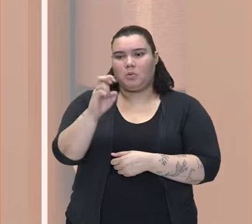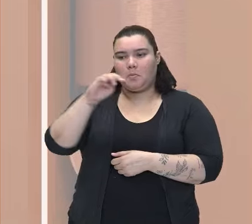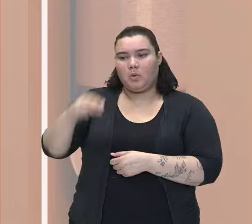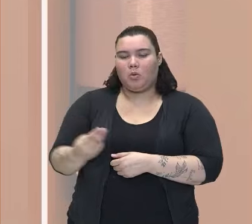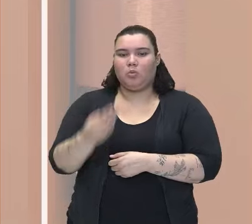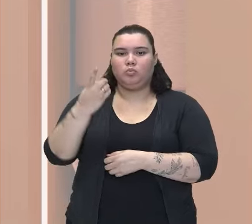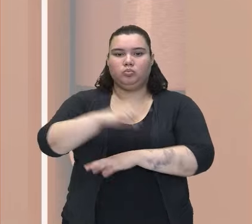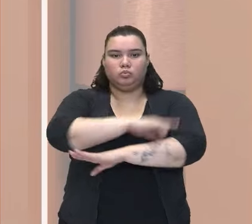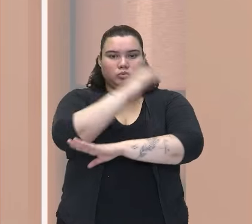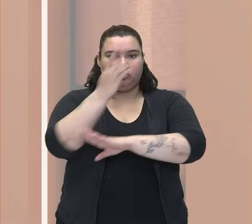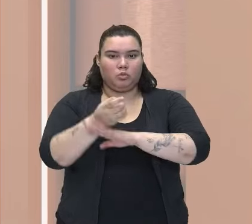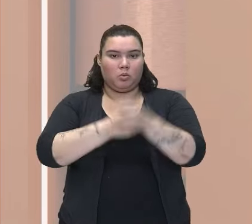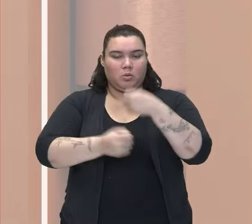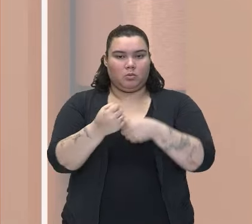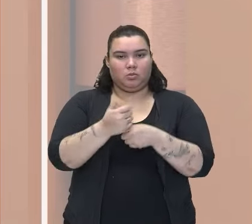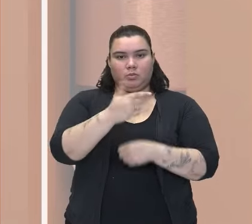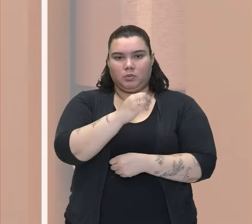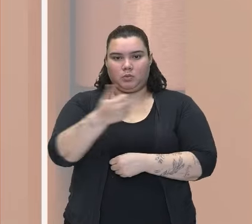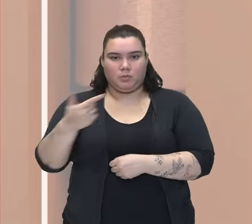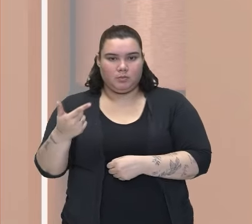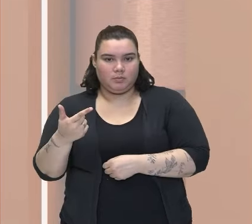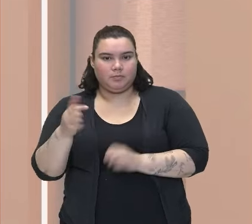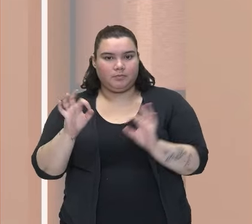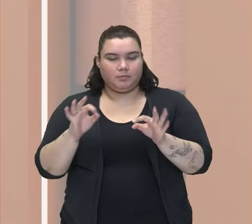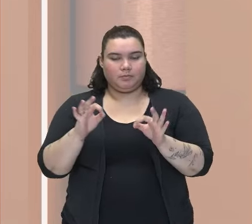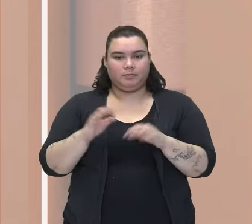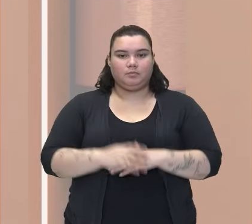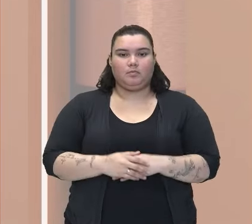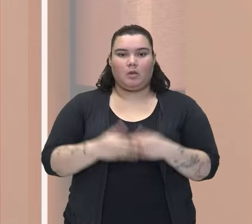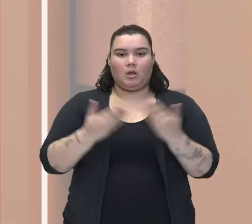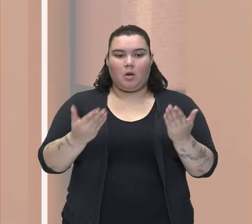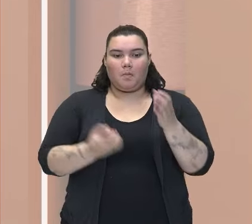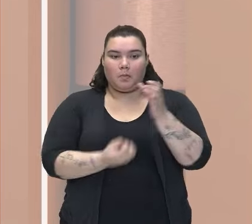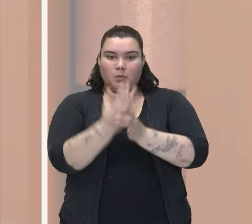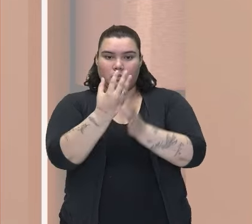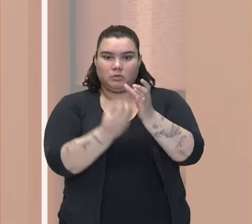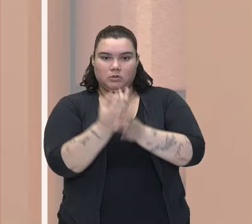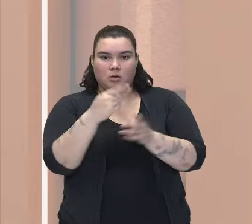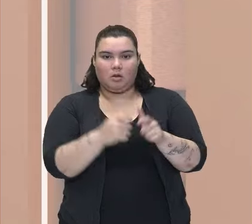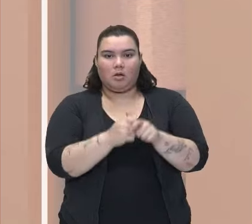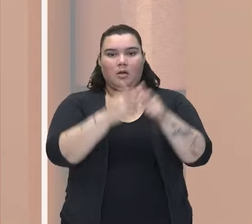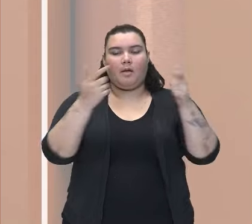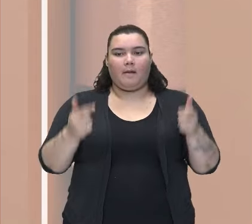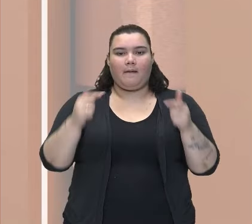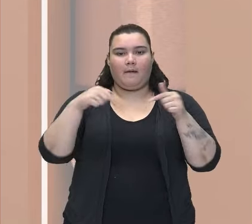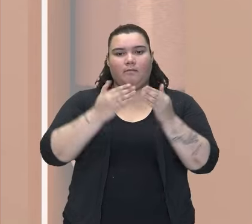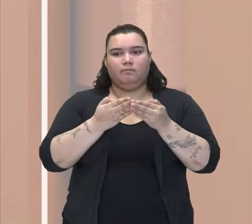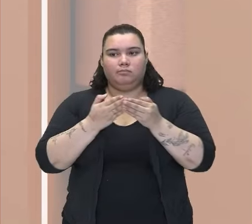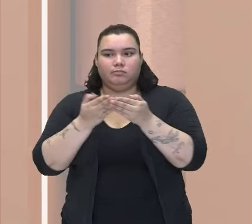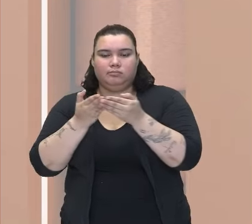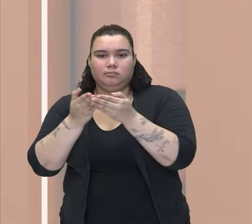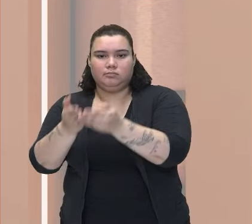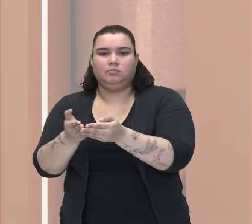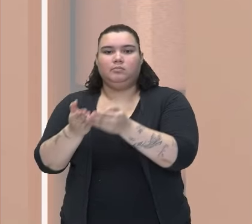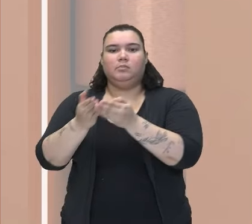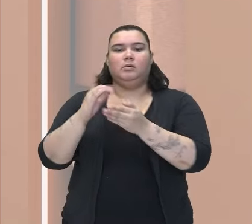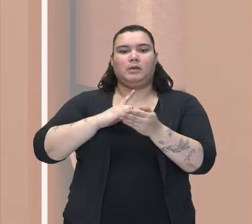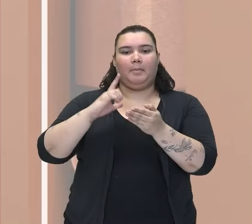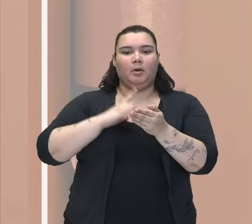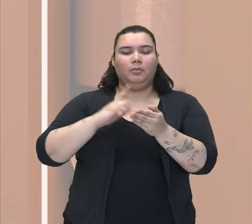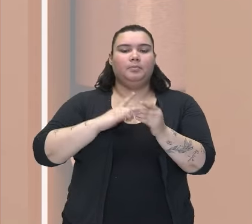em 2012, tá? Então, grande parte da produção é exportada para os Estados Unidos